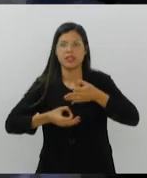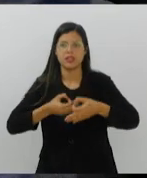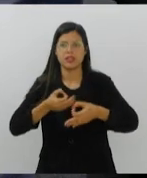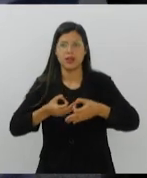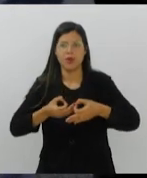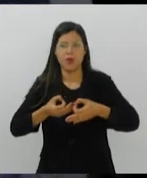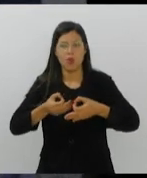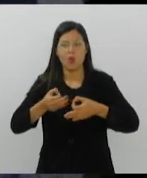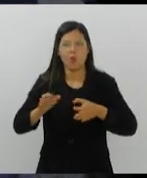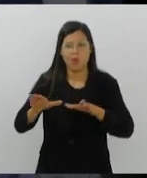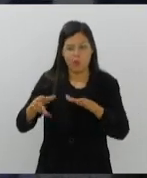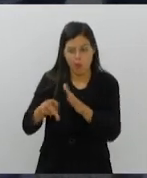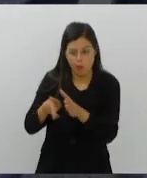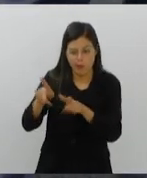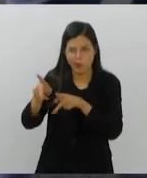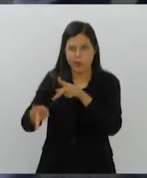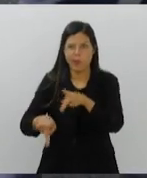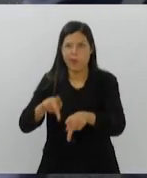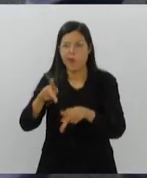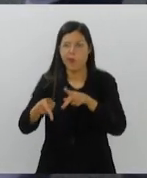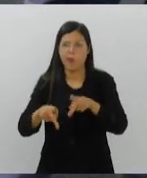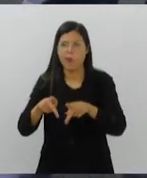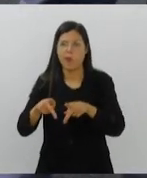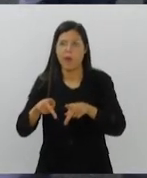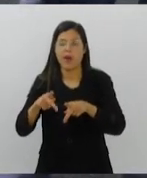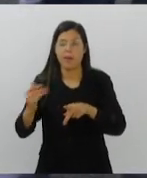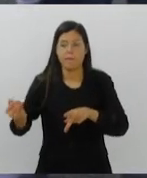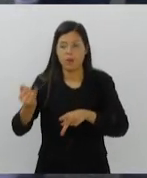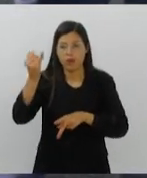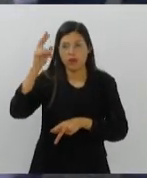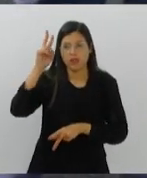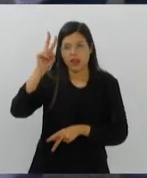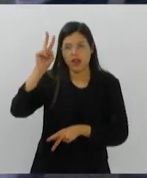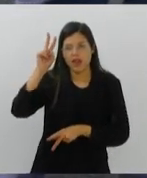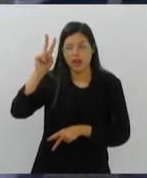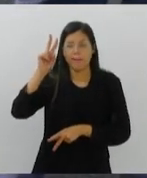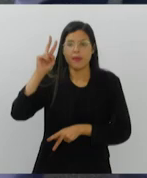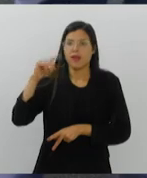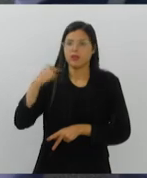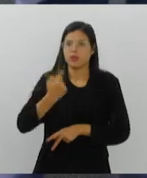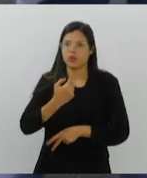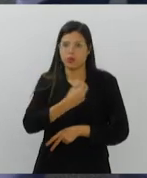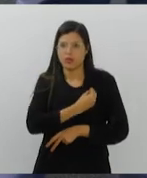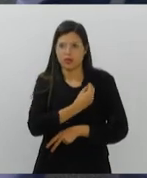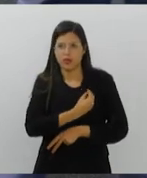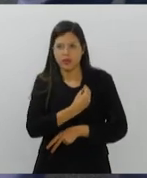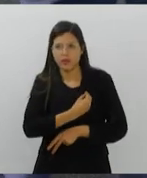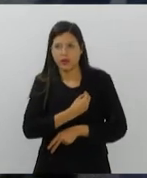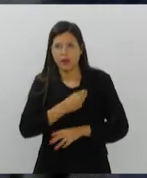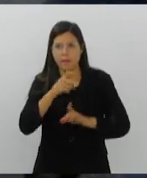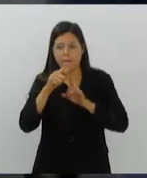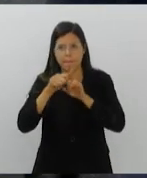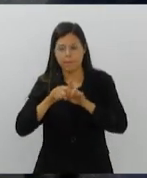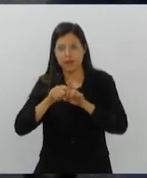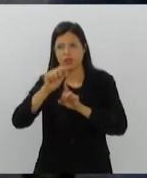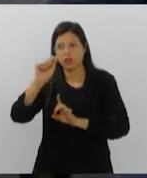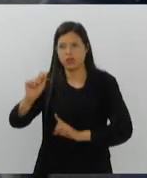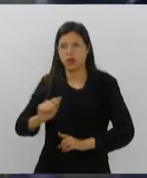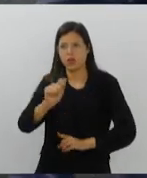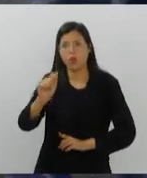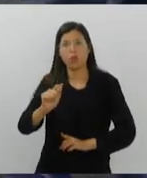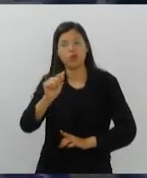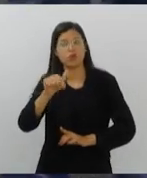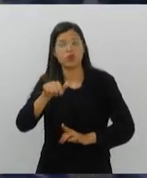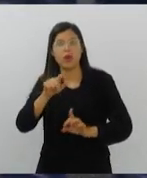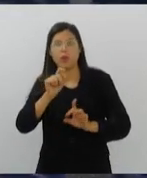iniciativa popular. Por outro lado, é bom lembrar que estamos vivenciando, no mês de agosto, o Agosto